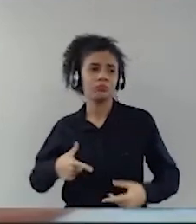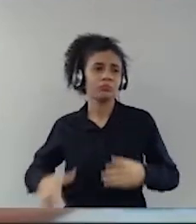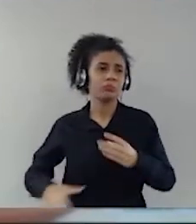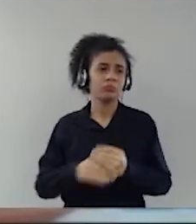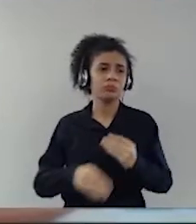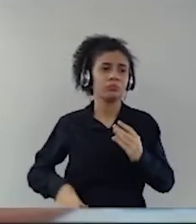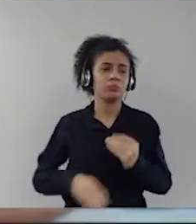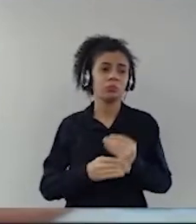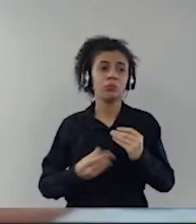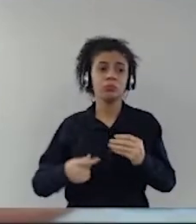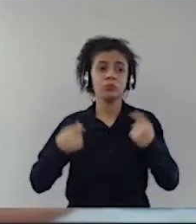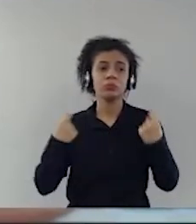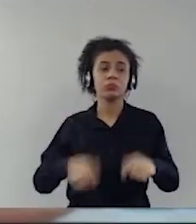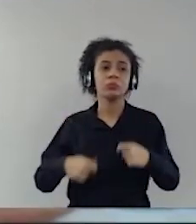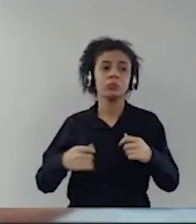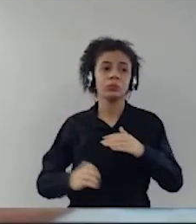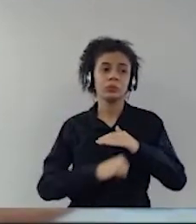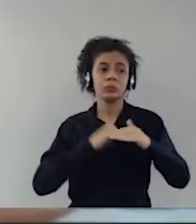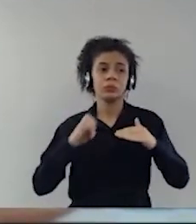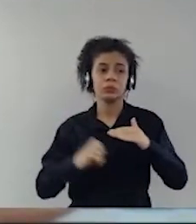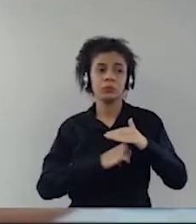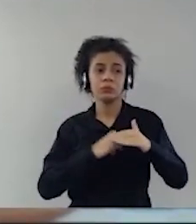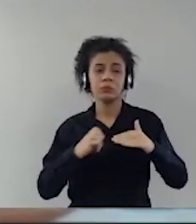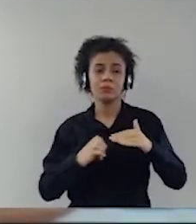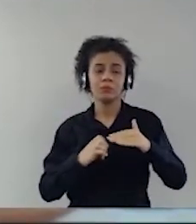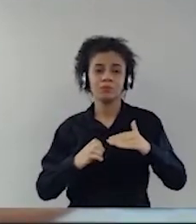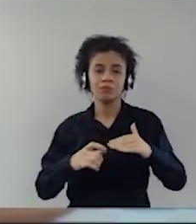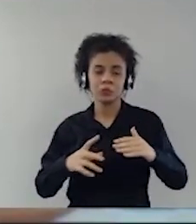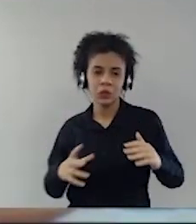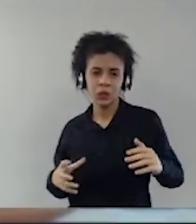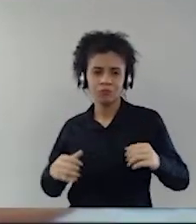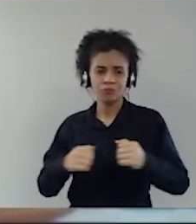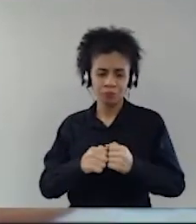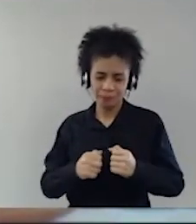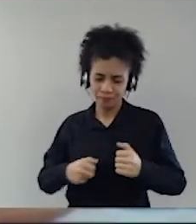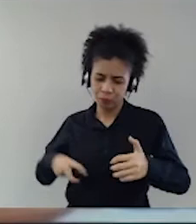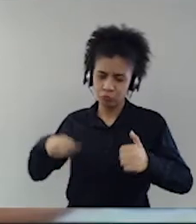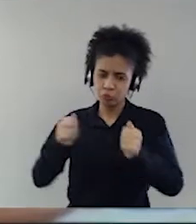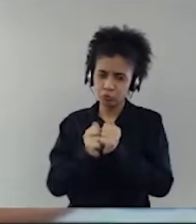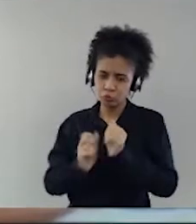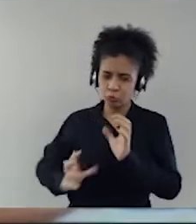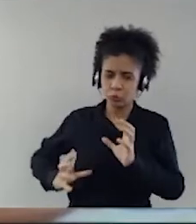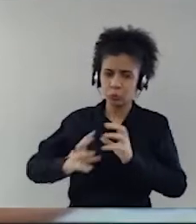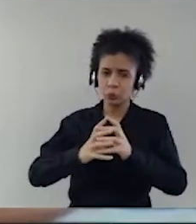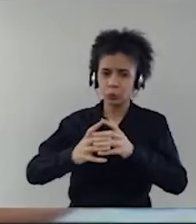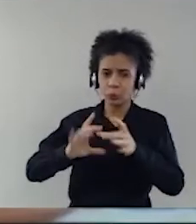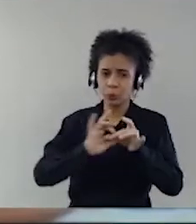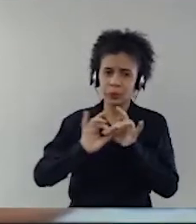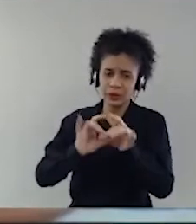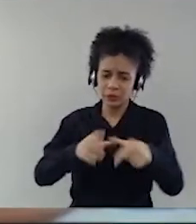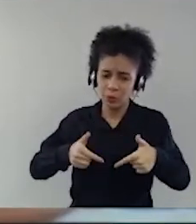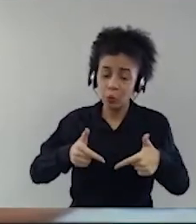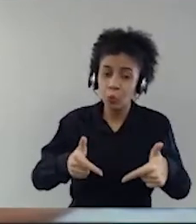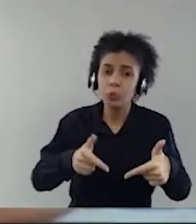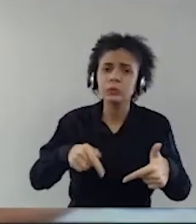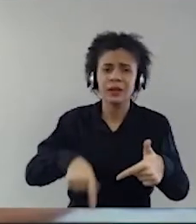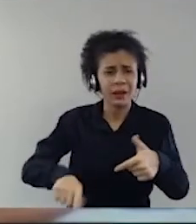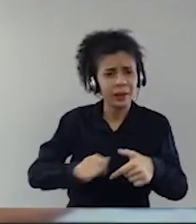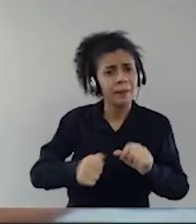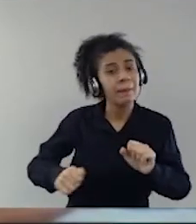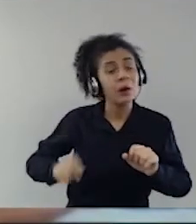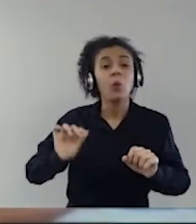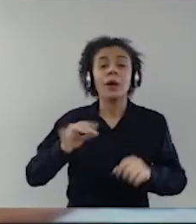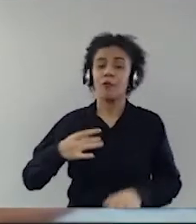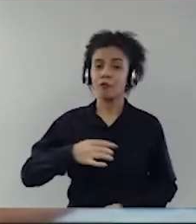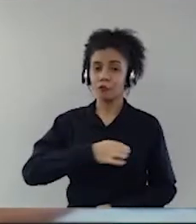muito a necessidade das empresas abraçarem a causa dos direitos humanos. Esse abraço tem que ser